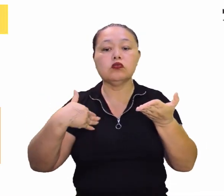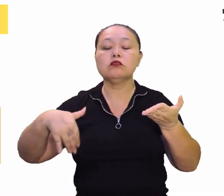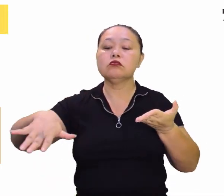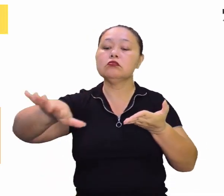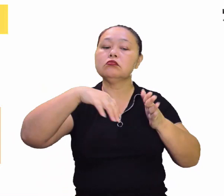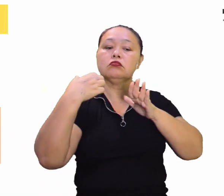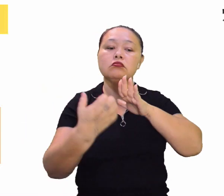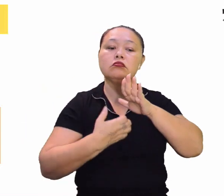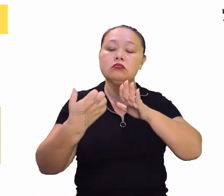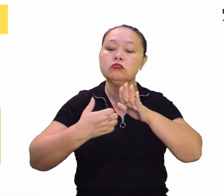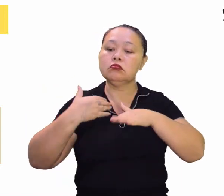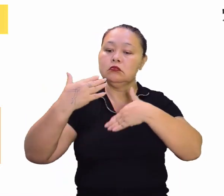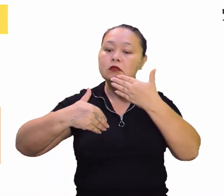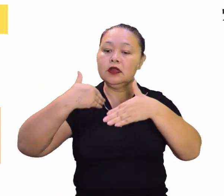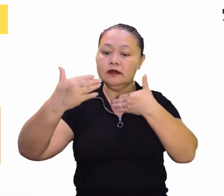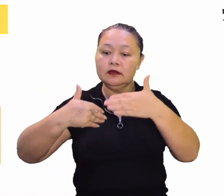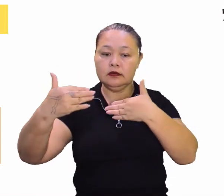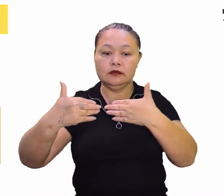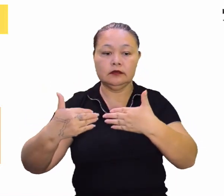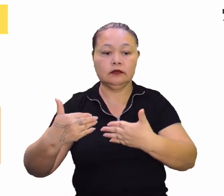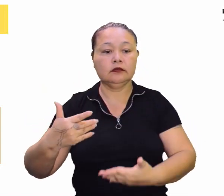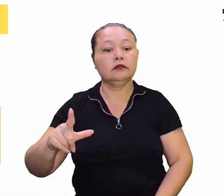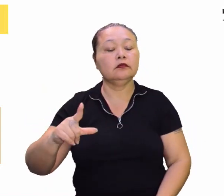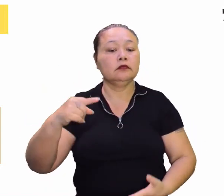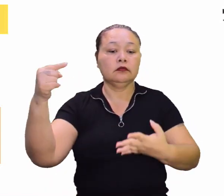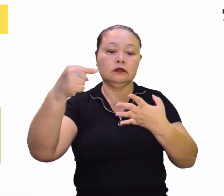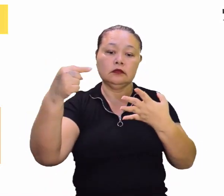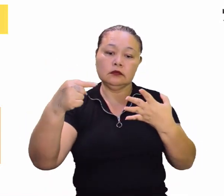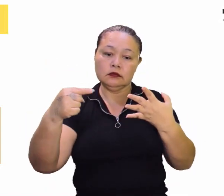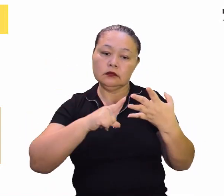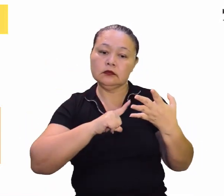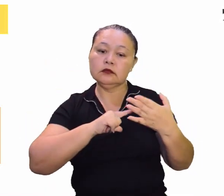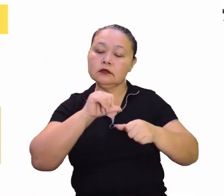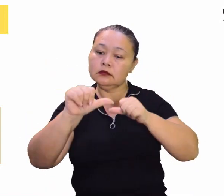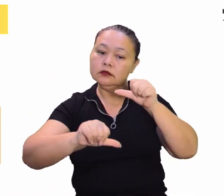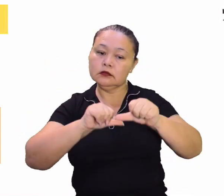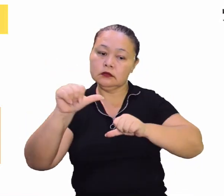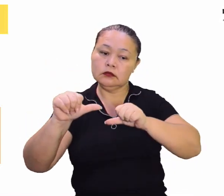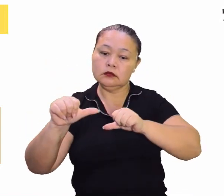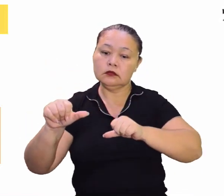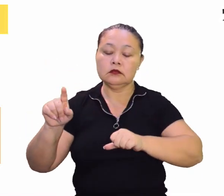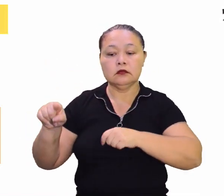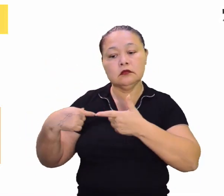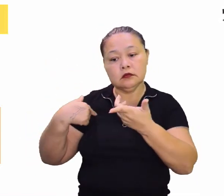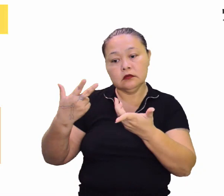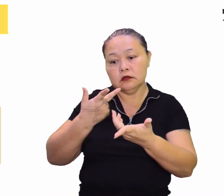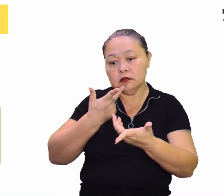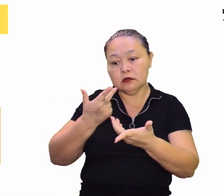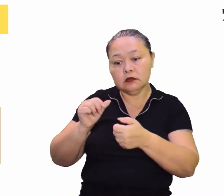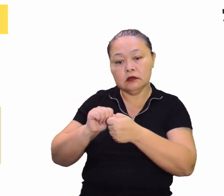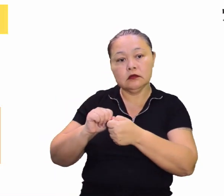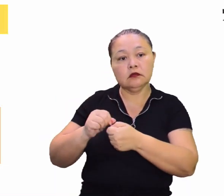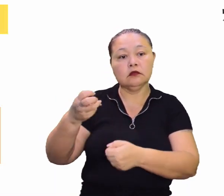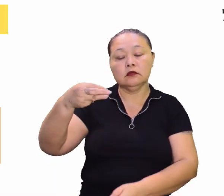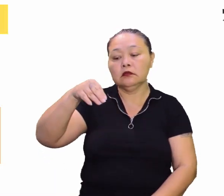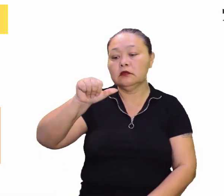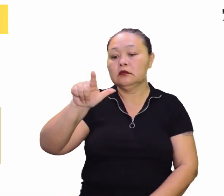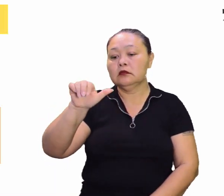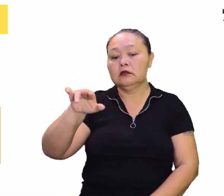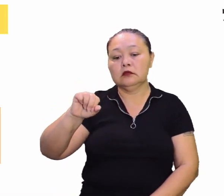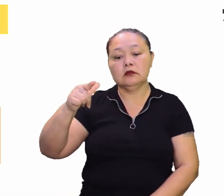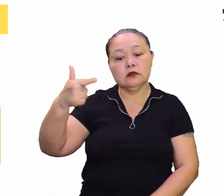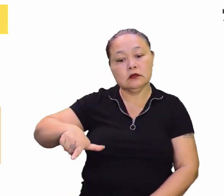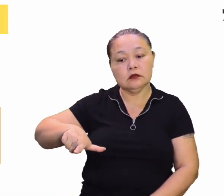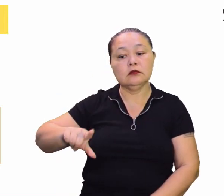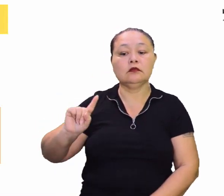de industrialização avançada. Fatores responsáveis por essa transformação que a gente está falando aí na Malásia. De